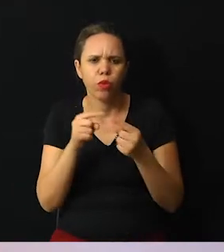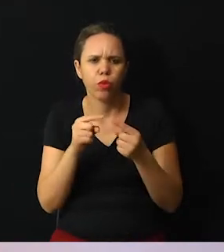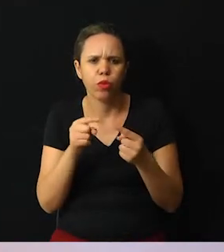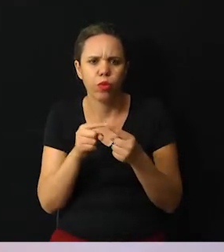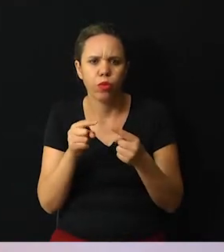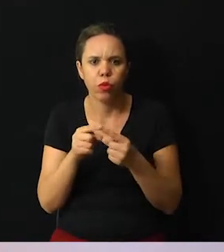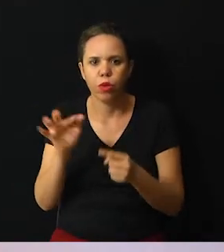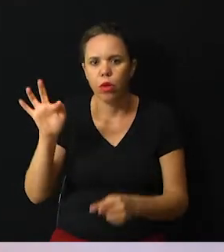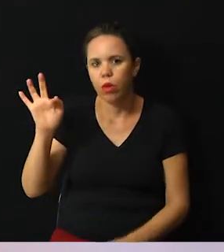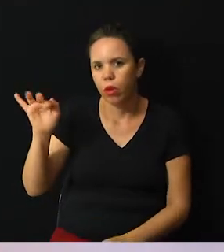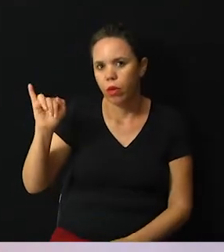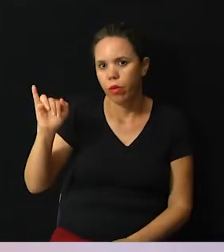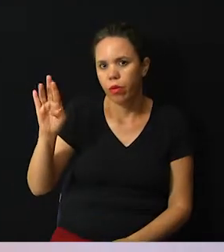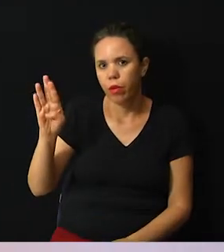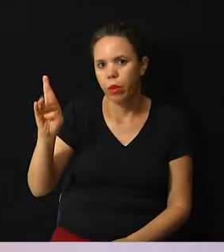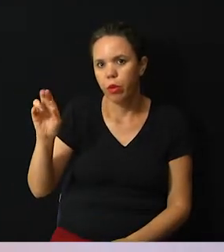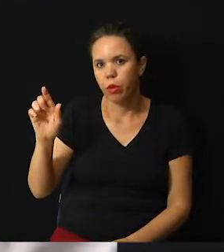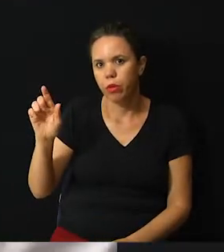relação com fibromialgia?